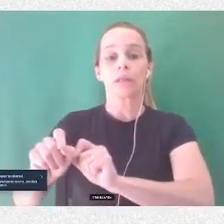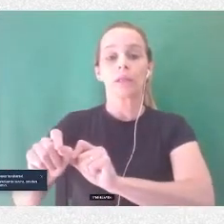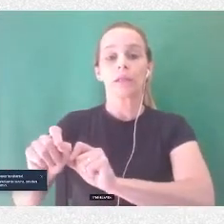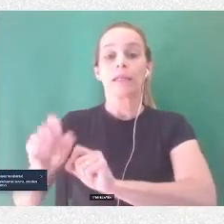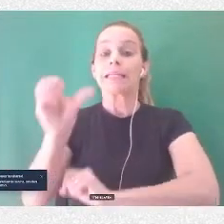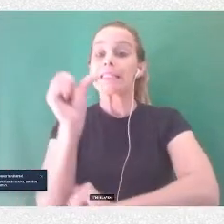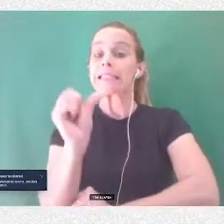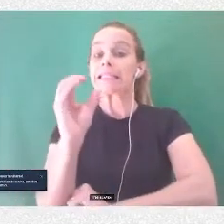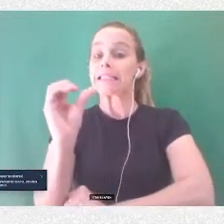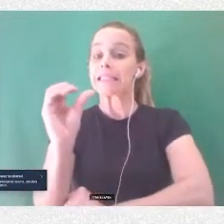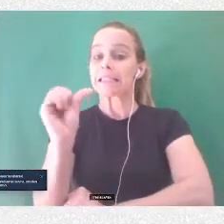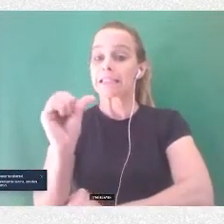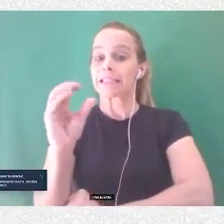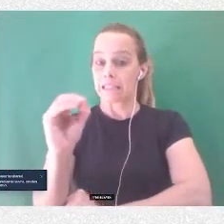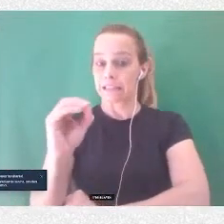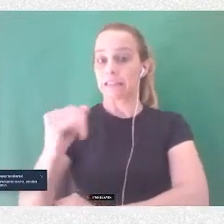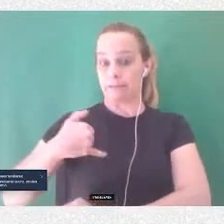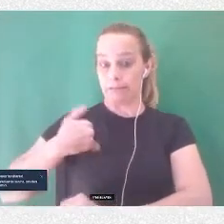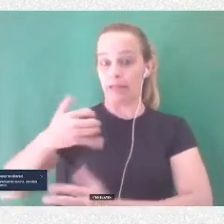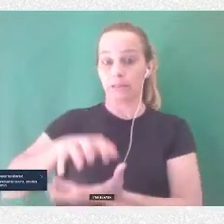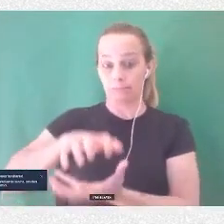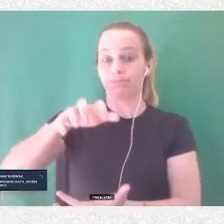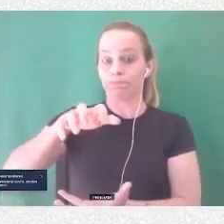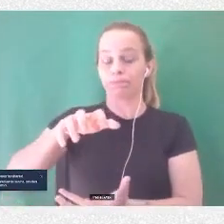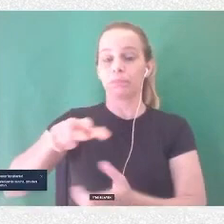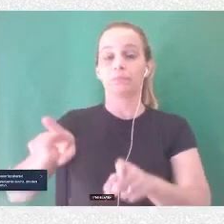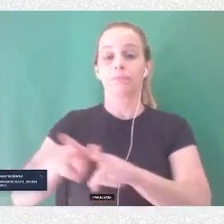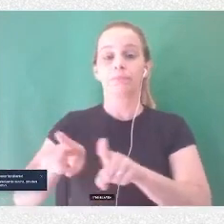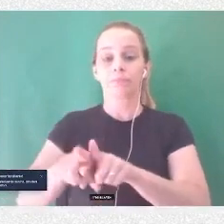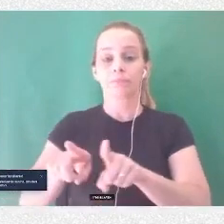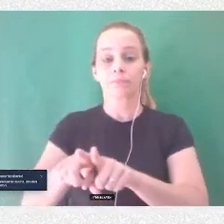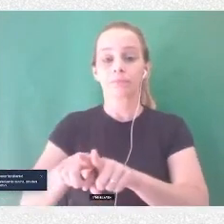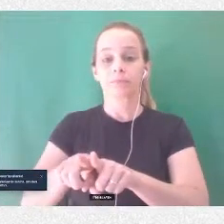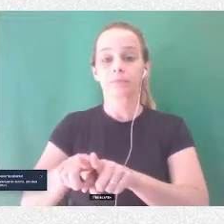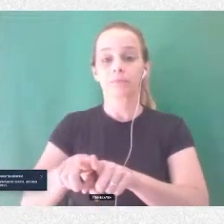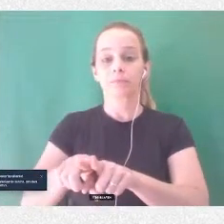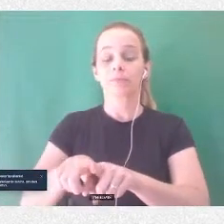anos ou mais, que são os idosos, onde nós temos uma cobertura de D2 de